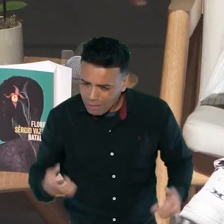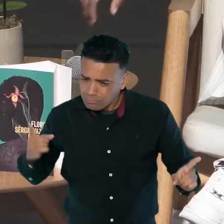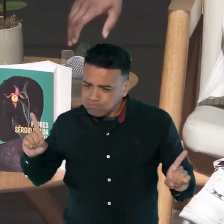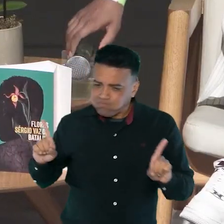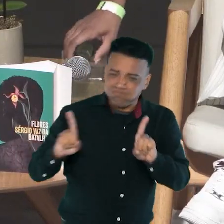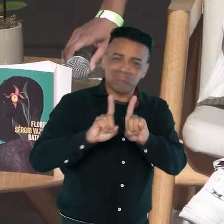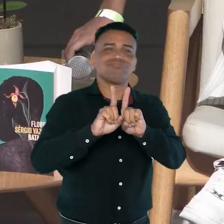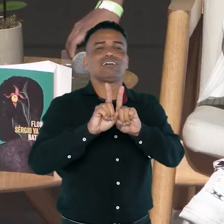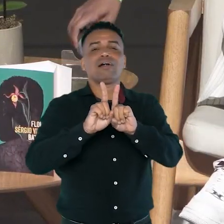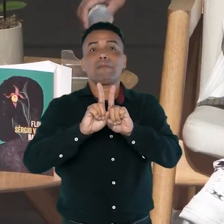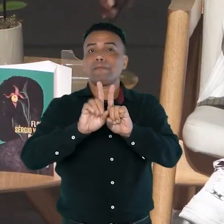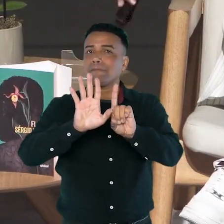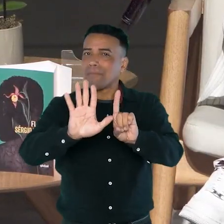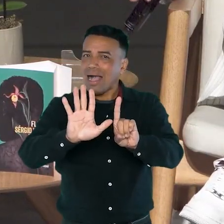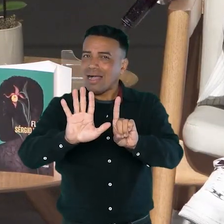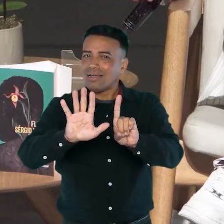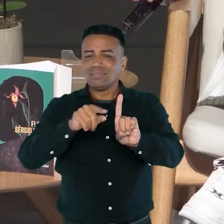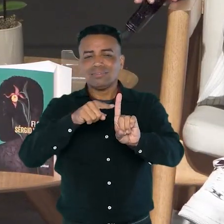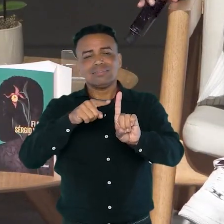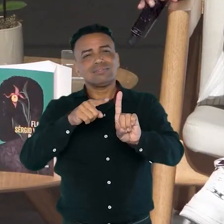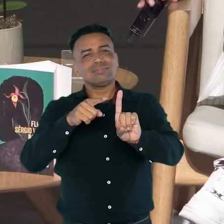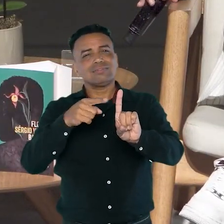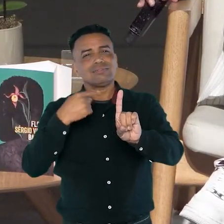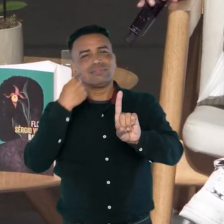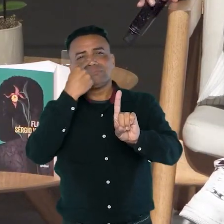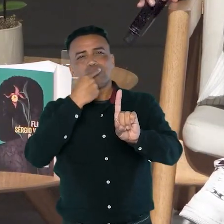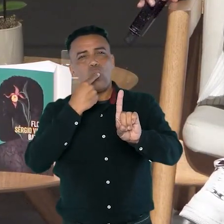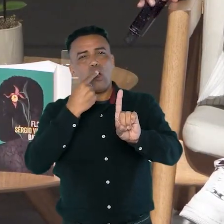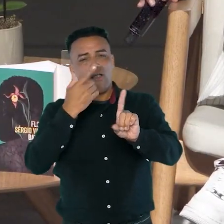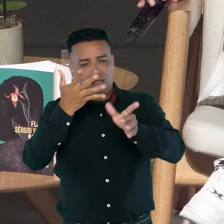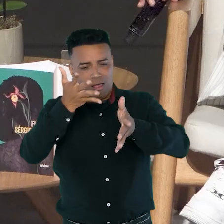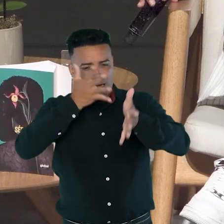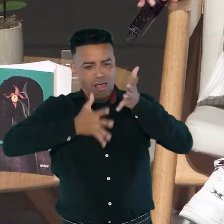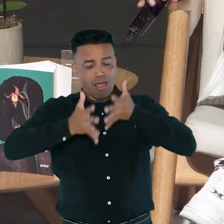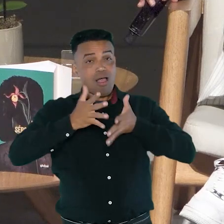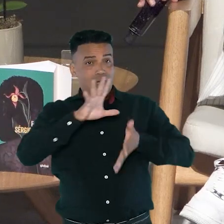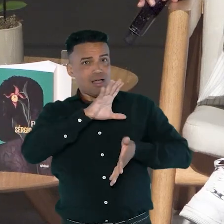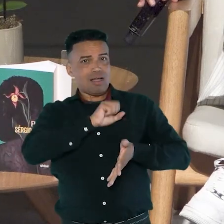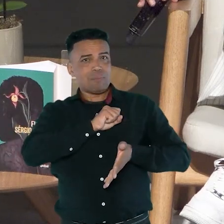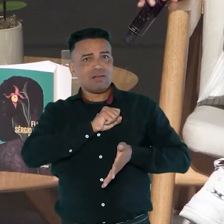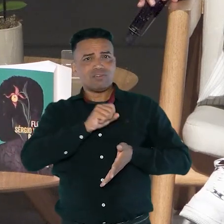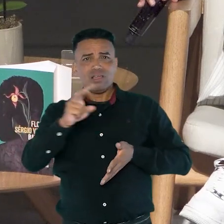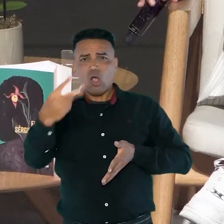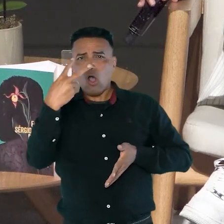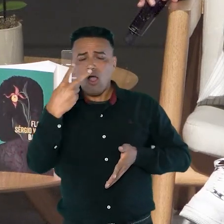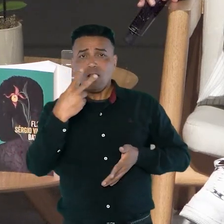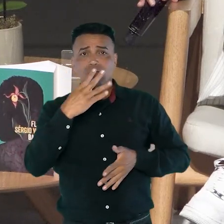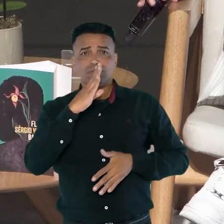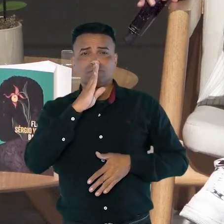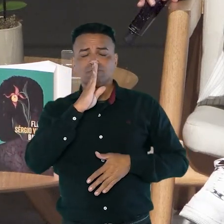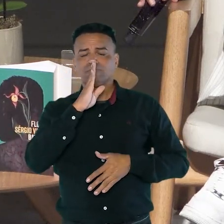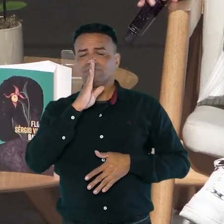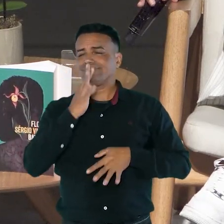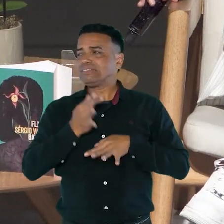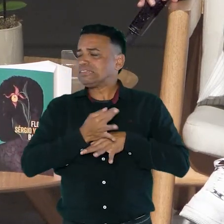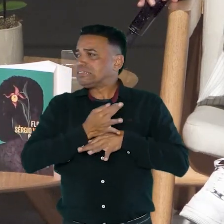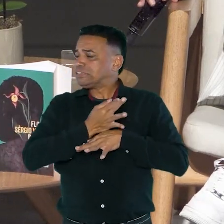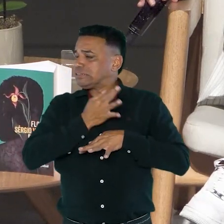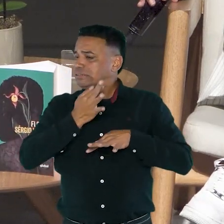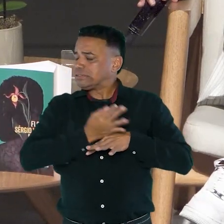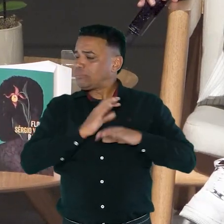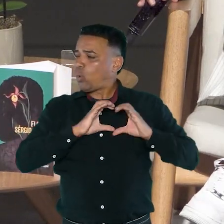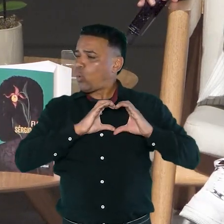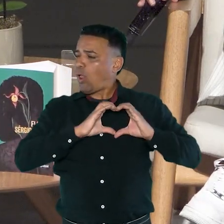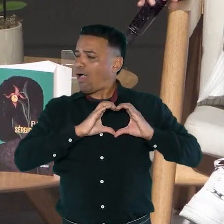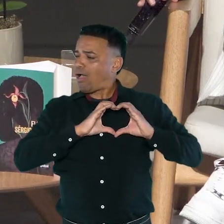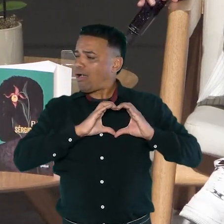estado ao teu lado. Mas ainda que tua boca diga que me ama, O silêncio dos teus olhos aflige o